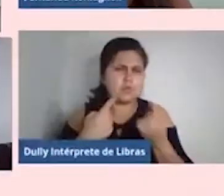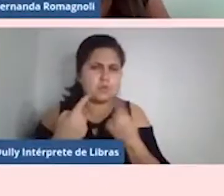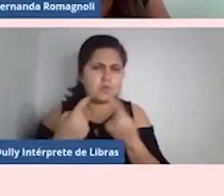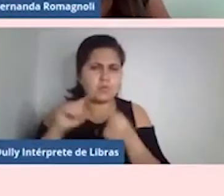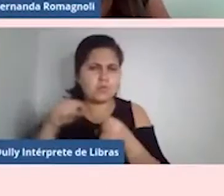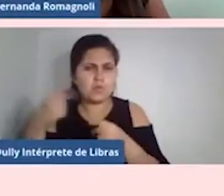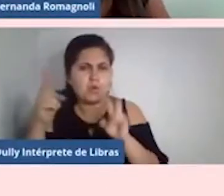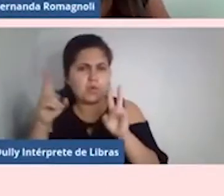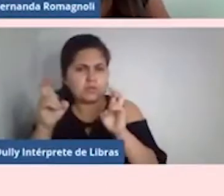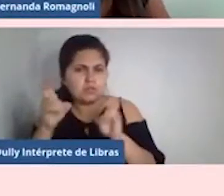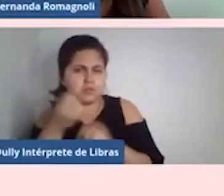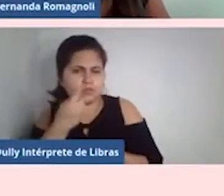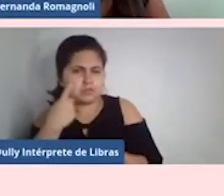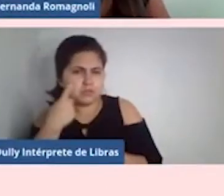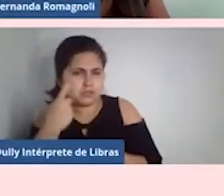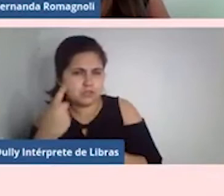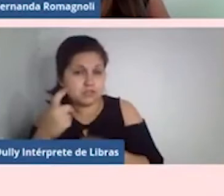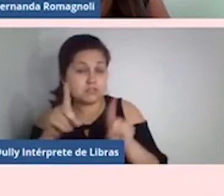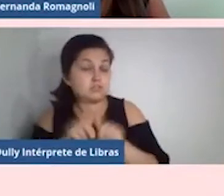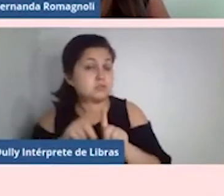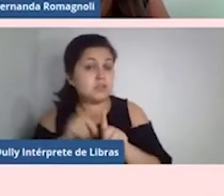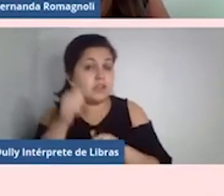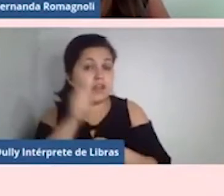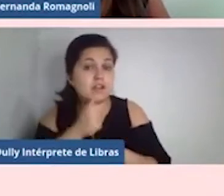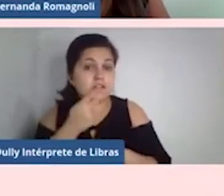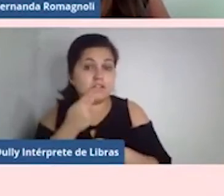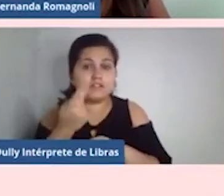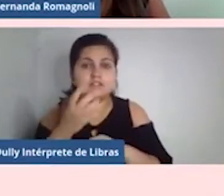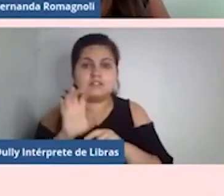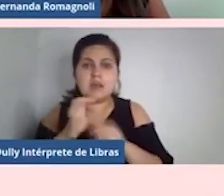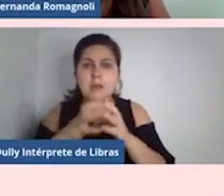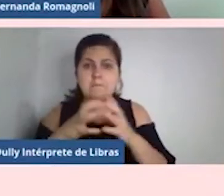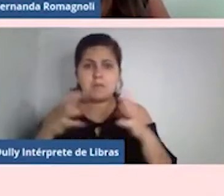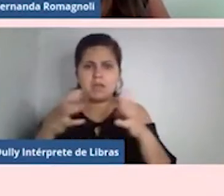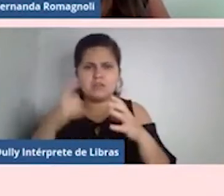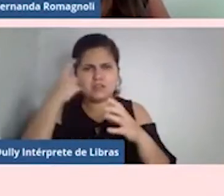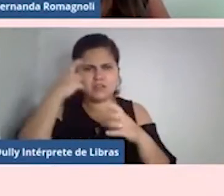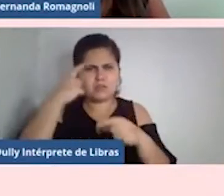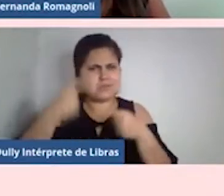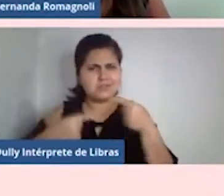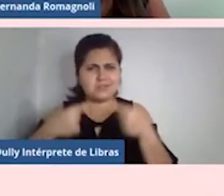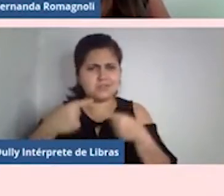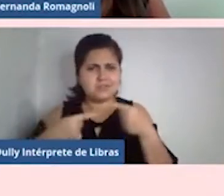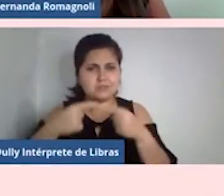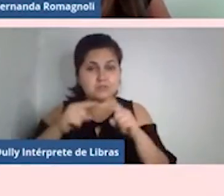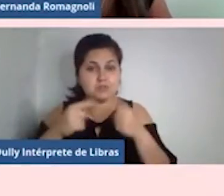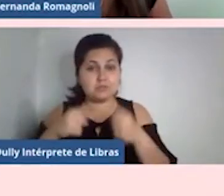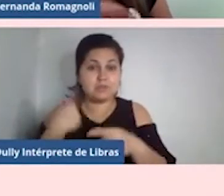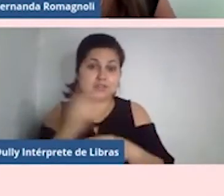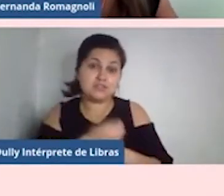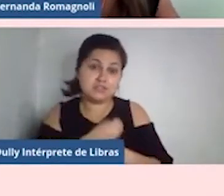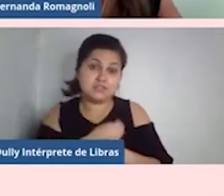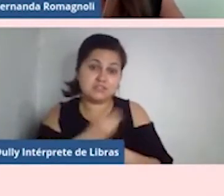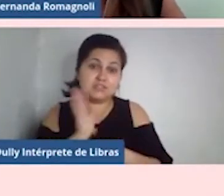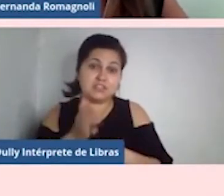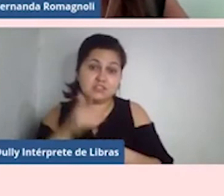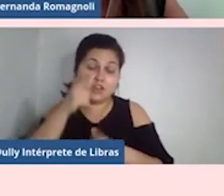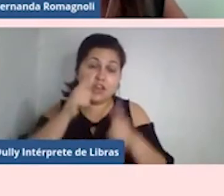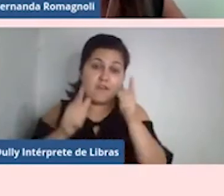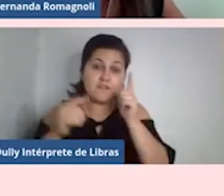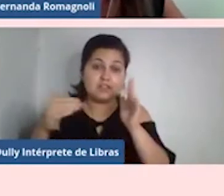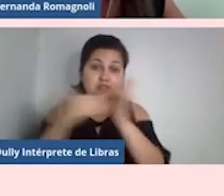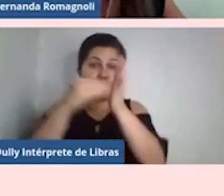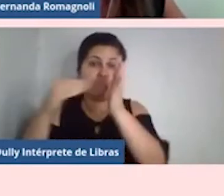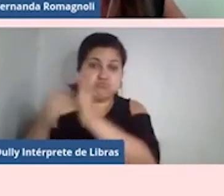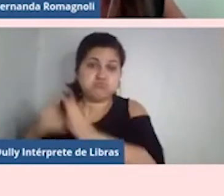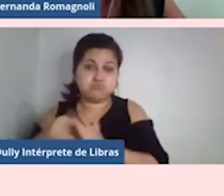temática bem interessante, ó. Ela diz assim, a maioria não pensa em competir, mas a nossa vida já é vencendo barreiras,